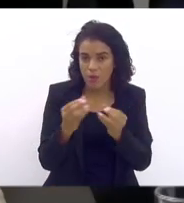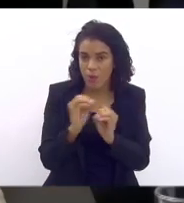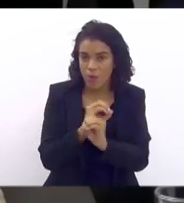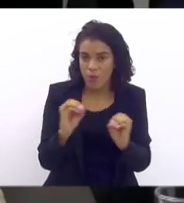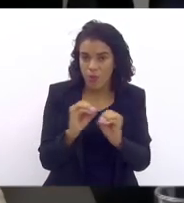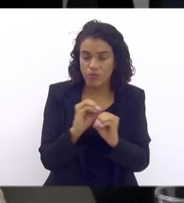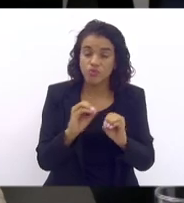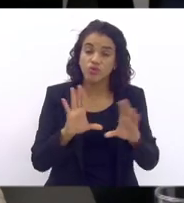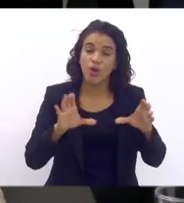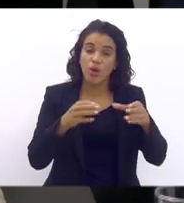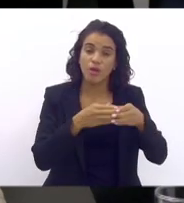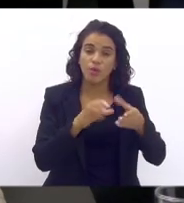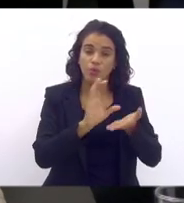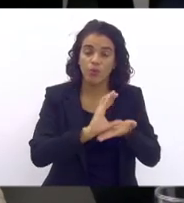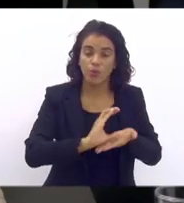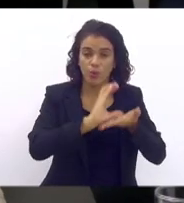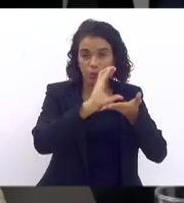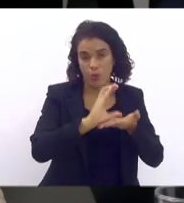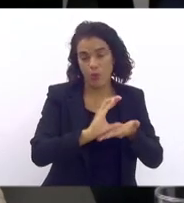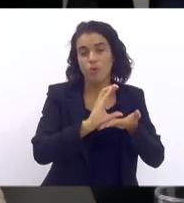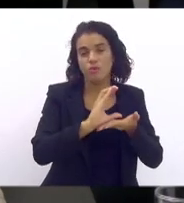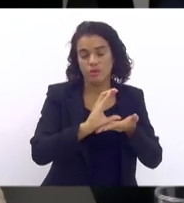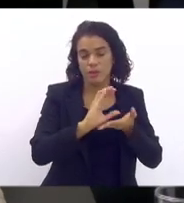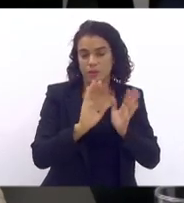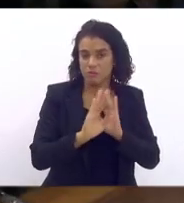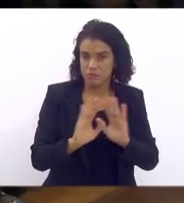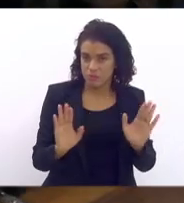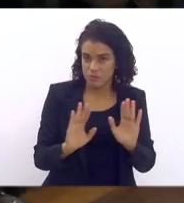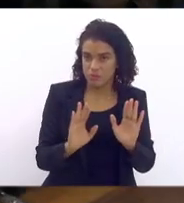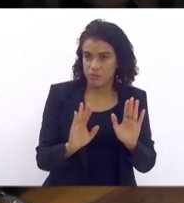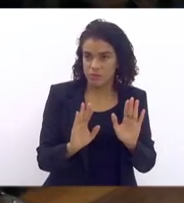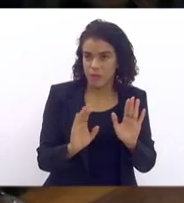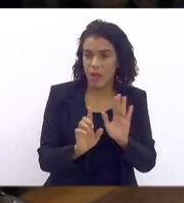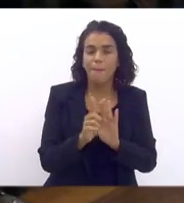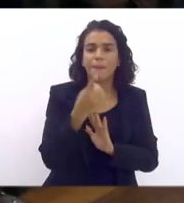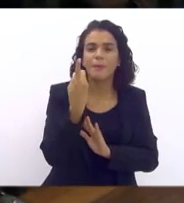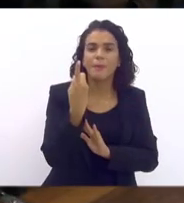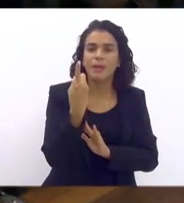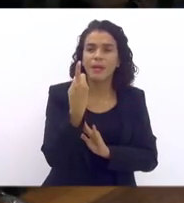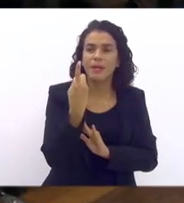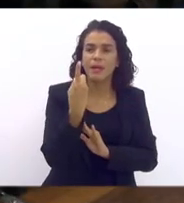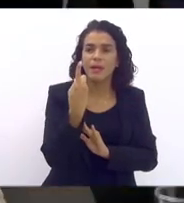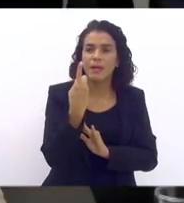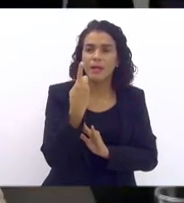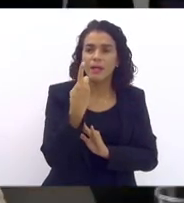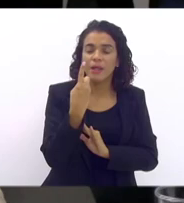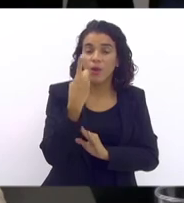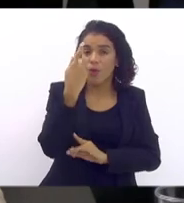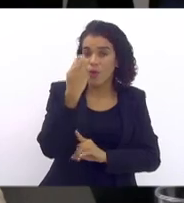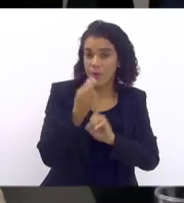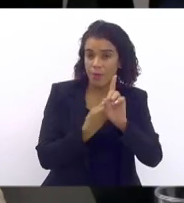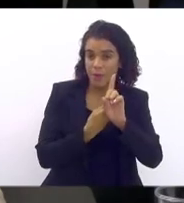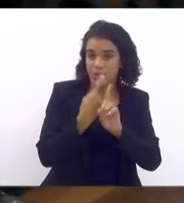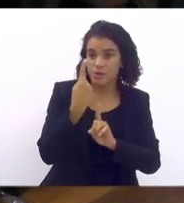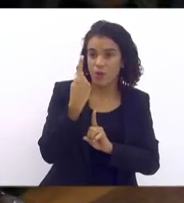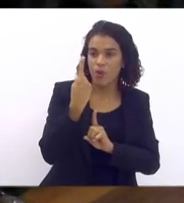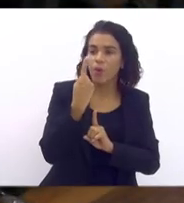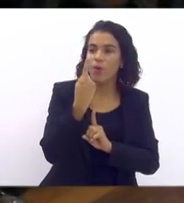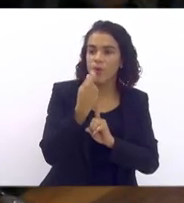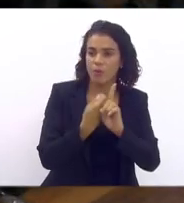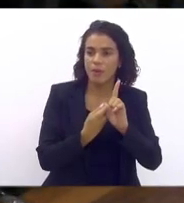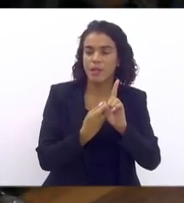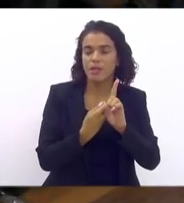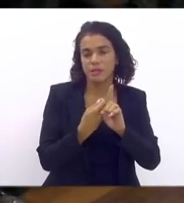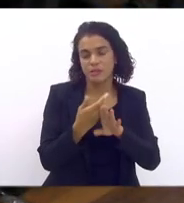conselho consultivo teve essa primeira reunião Sim a primeira reunão foi quando porque isso foi publicado na imprensa po até que ser resolvido tudo mas não resolveu